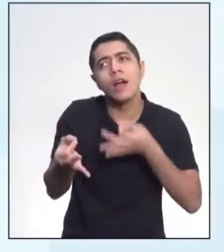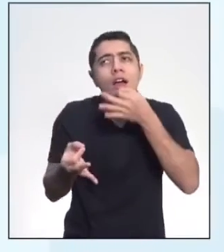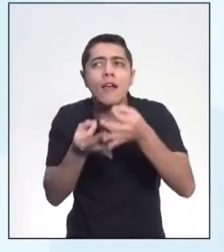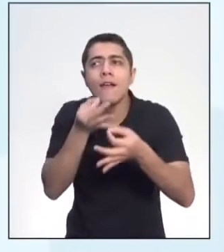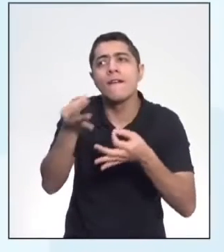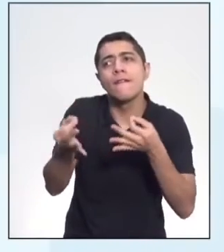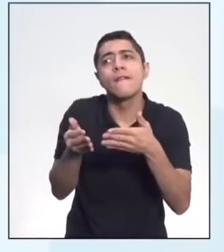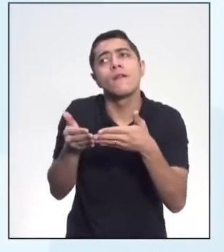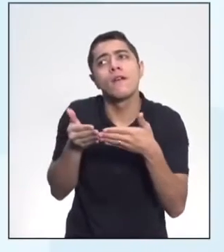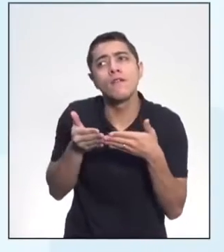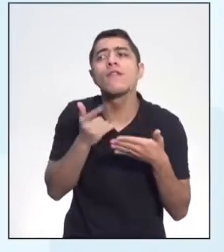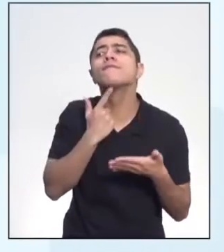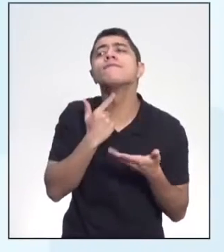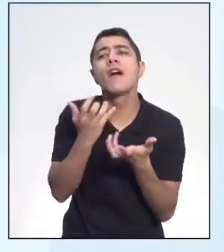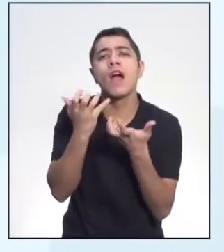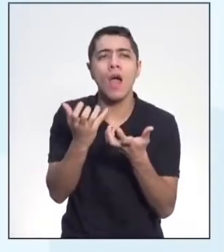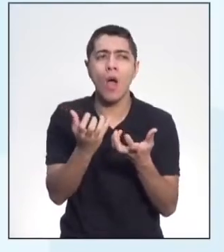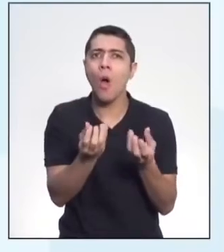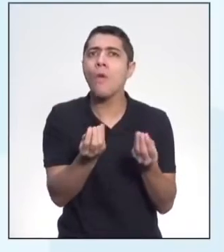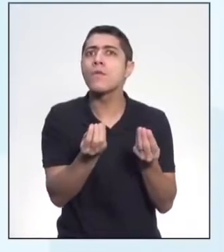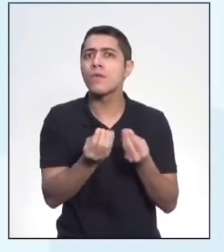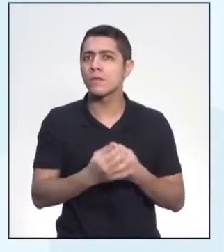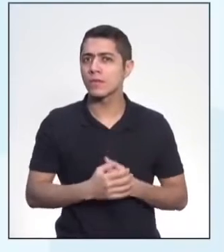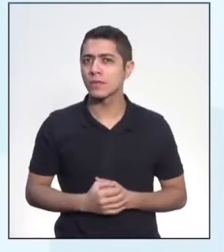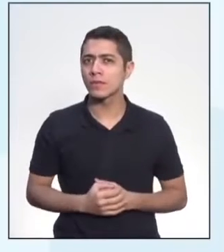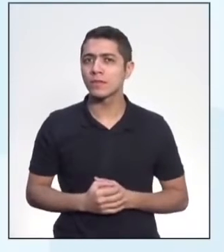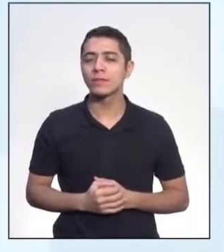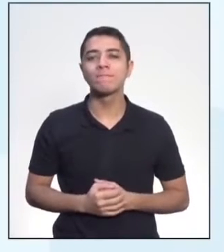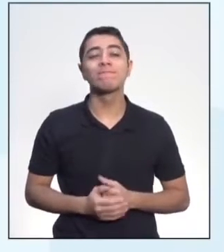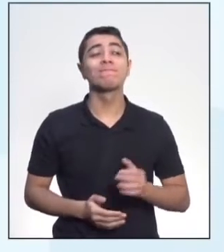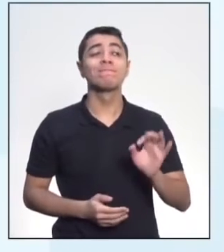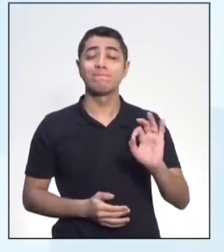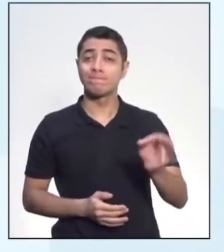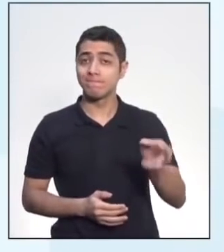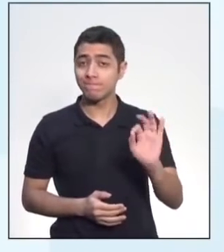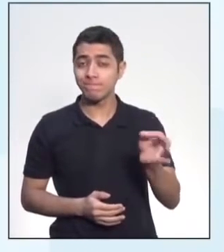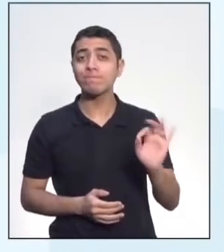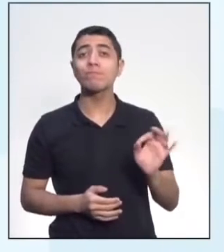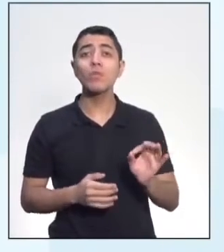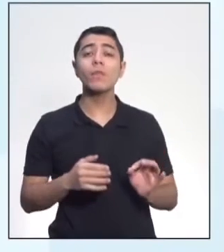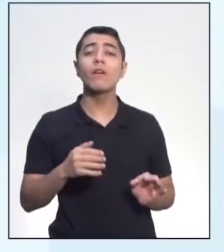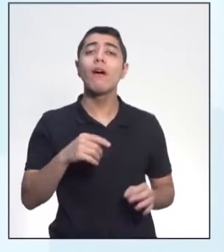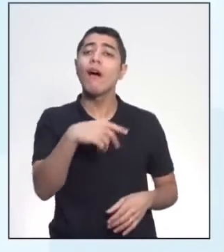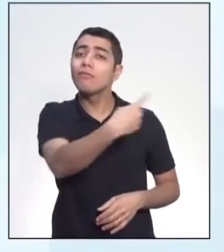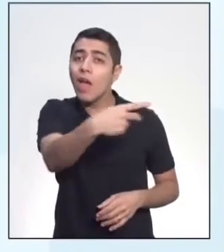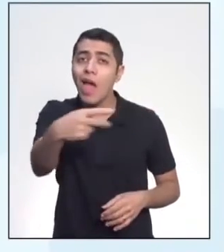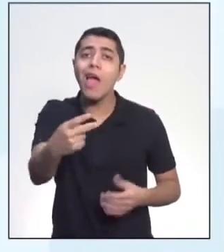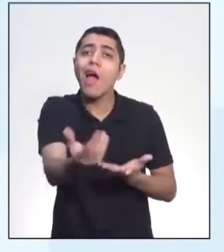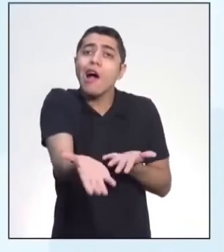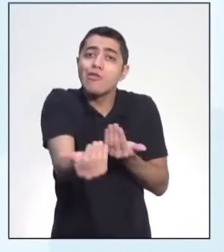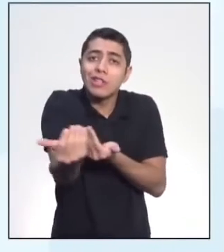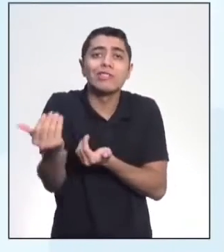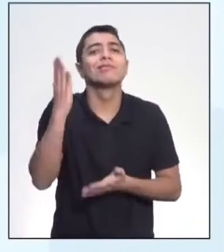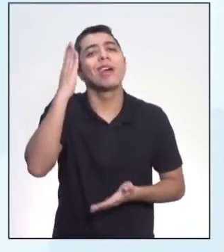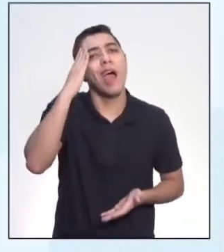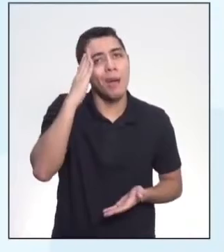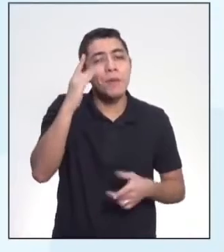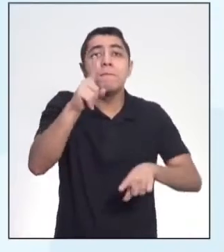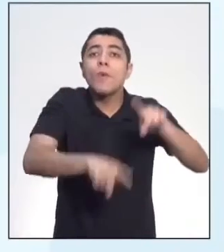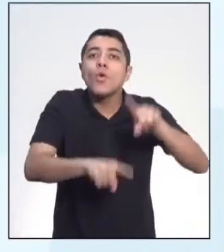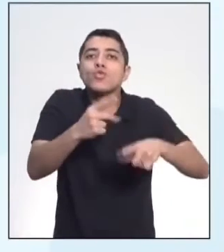vantagens sejam atendidas? Exato. Os adolescentes sabem muito bem os produtos que estão na ordem dos seus